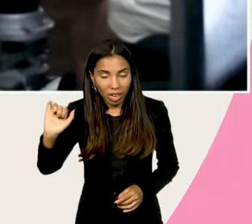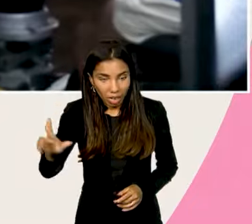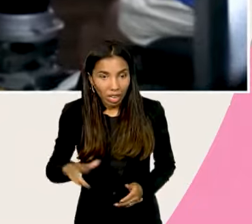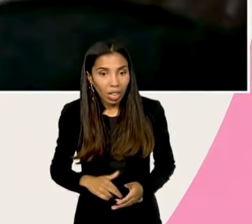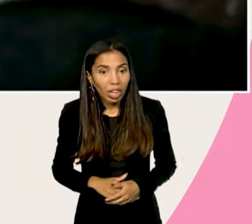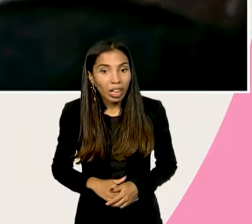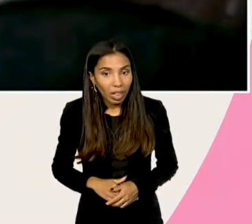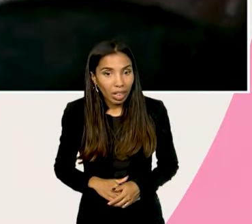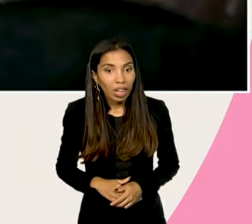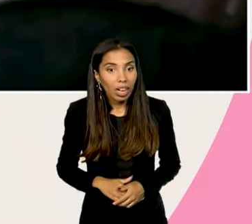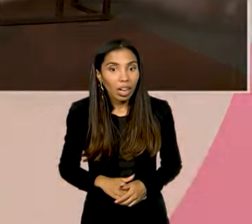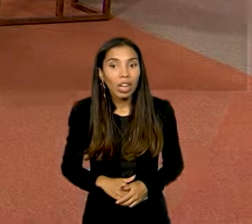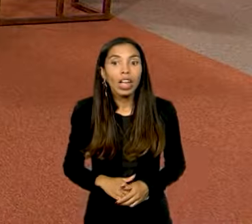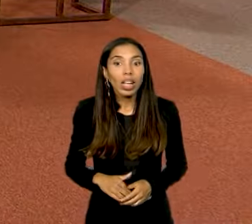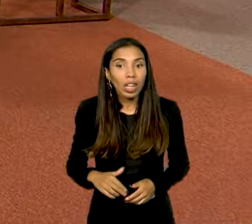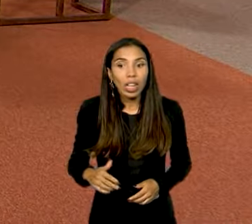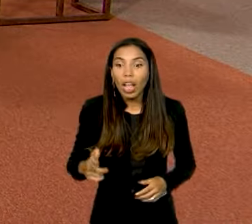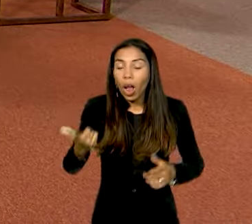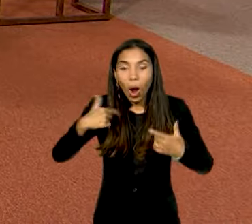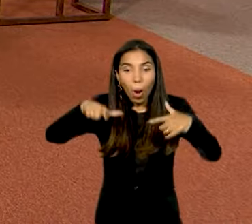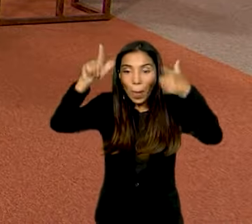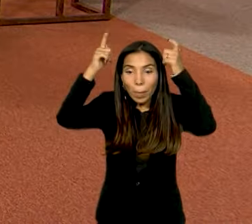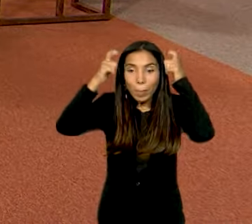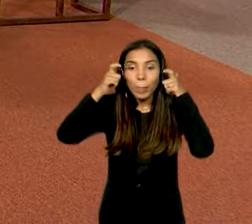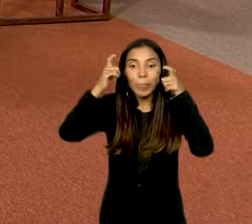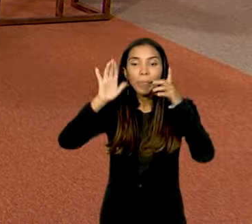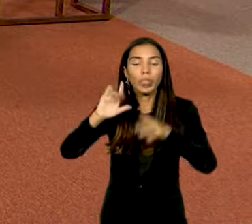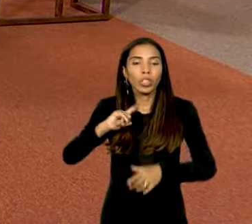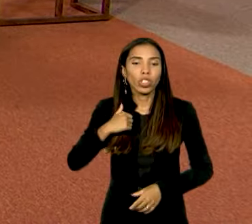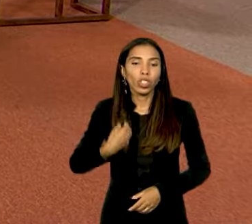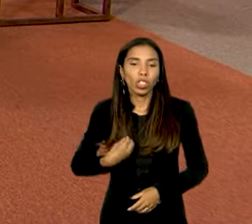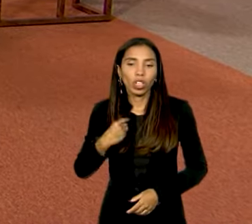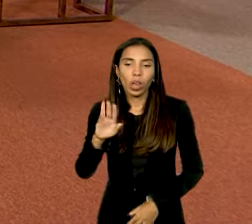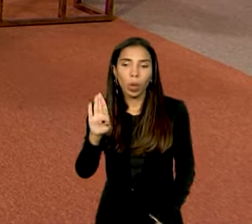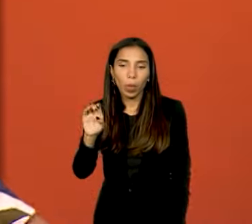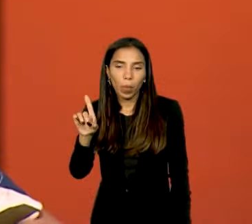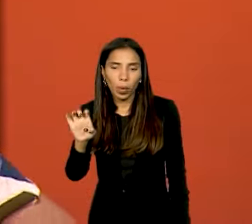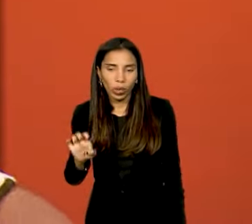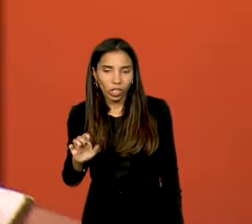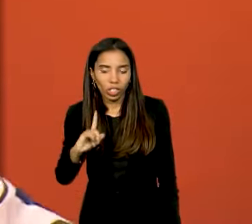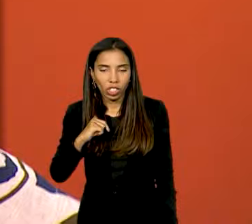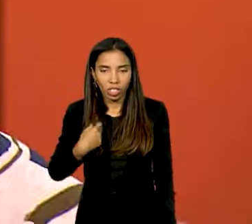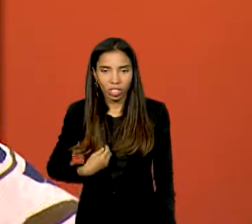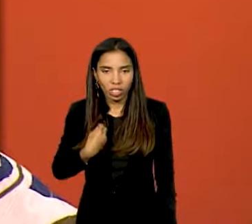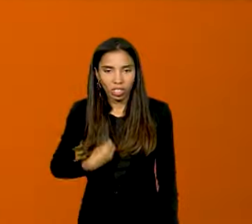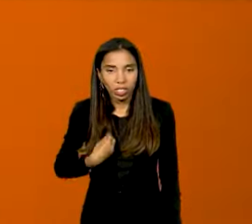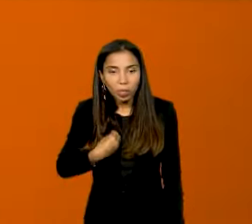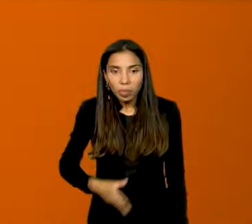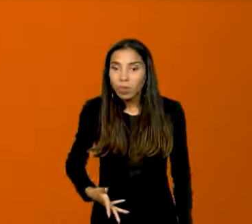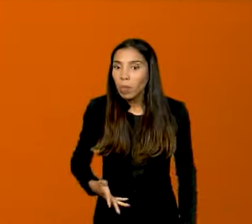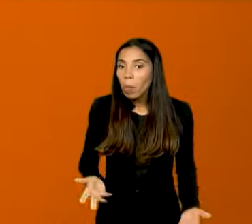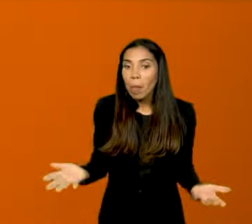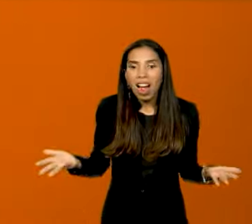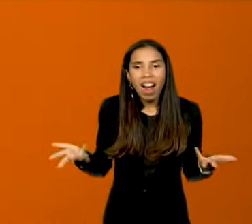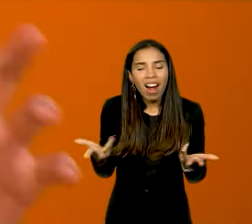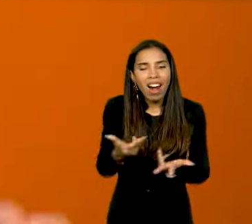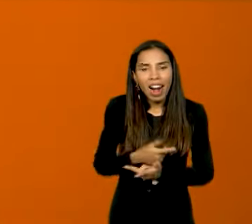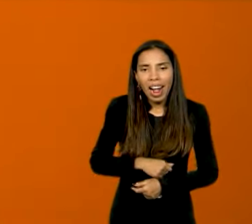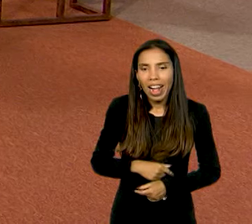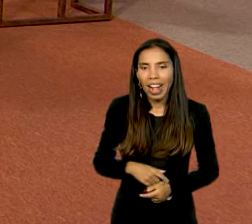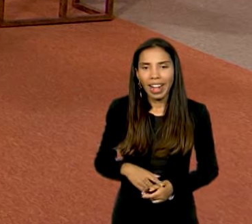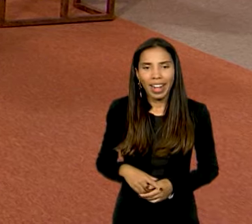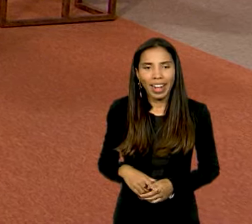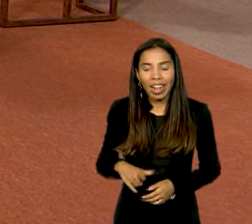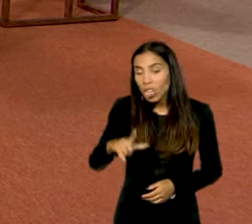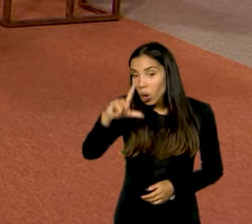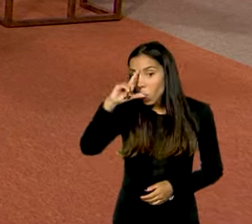assim, é um grande príncipe, né? É. Mas tinha o bode, que era o Ailton Graça, também era um elenco. Maravilhoso. Muito legal. Cada